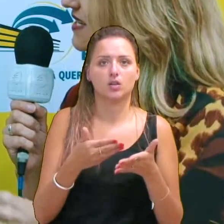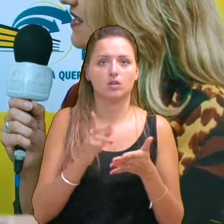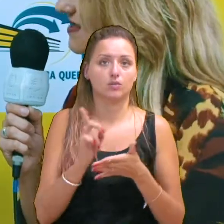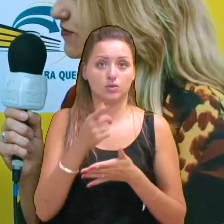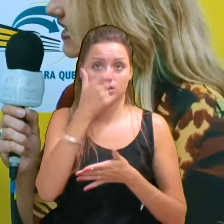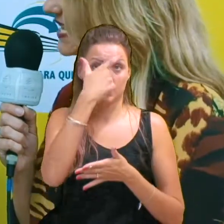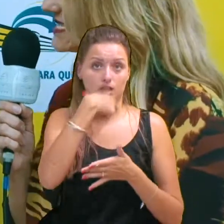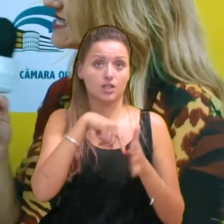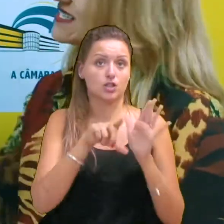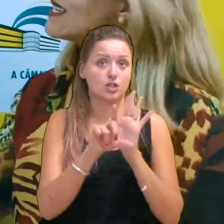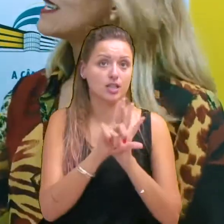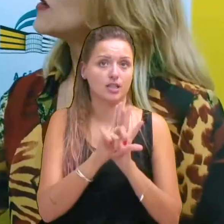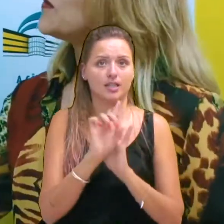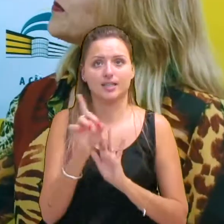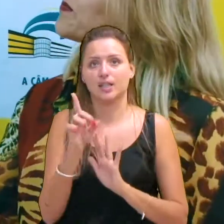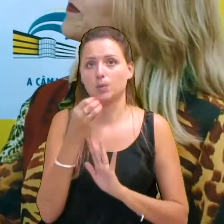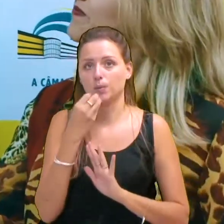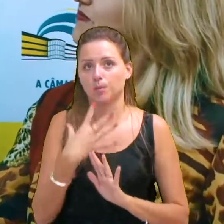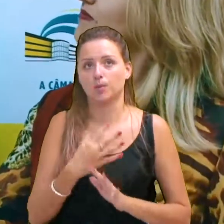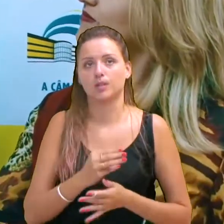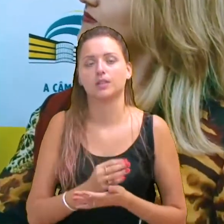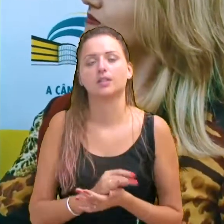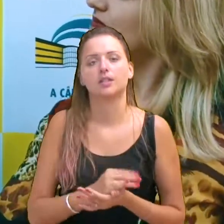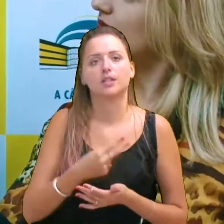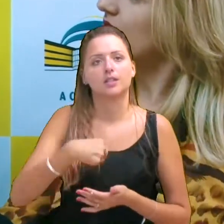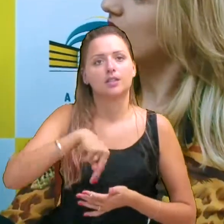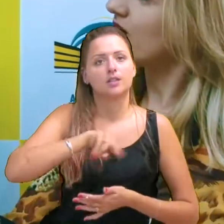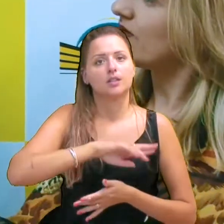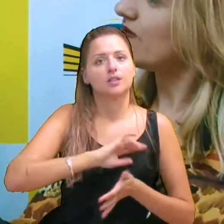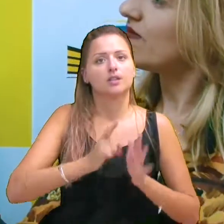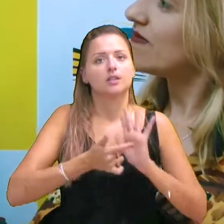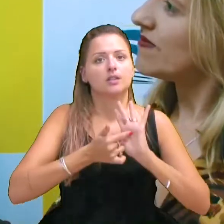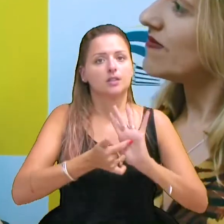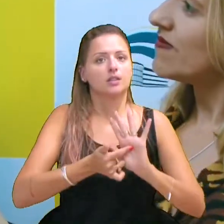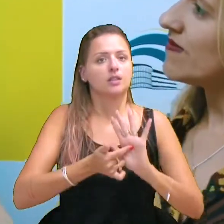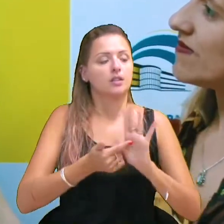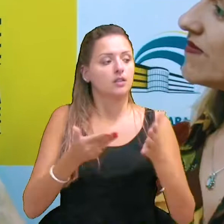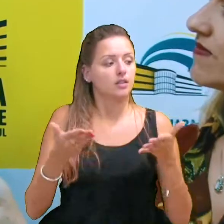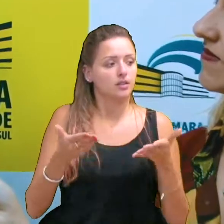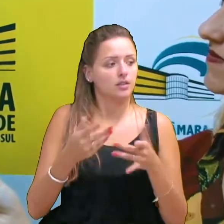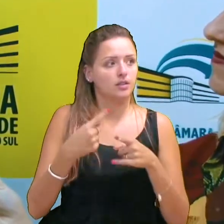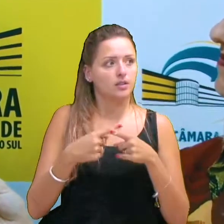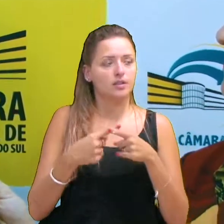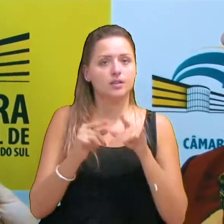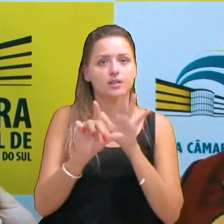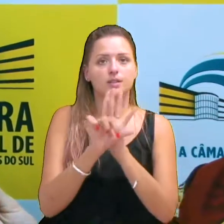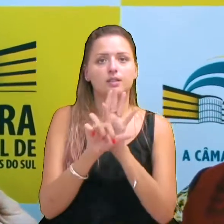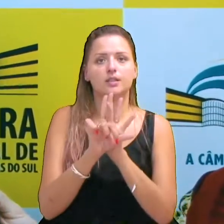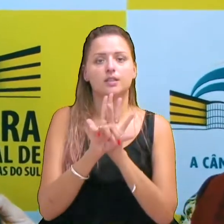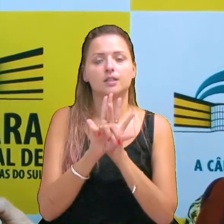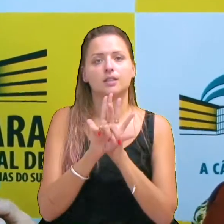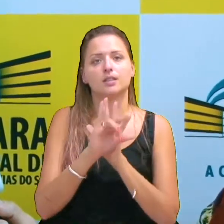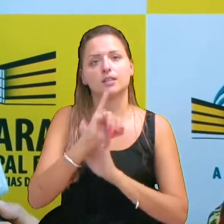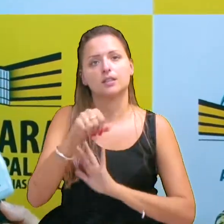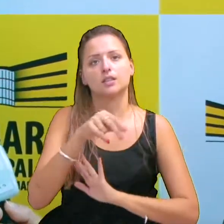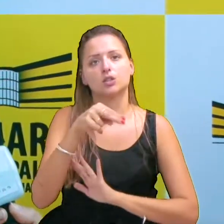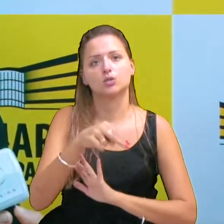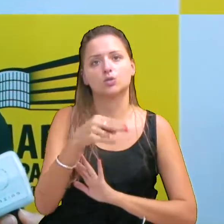acha que essa lei é ineficaz? Nós estamos apresentando nesse momento porque quando a lei foi editada em julho